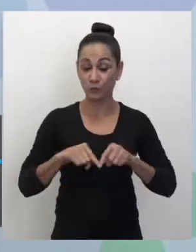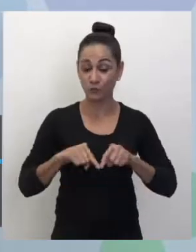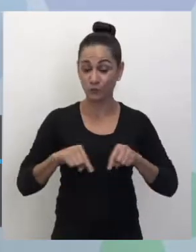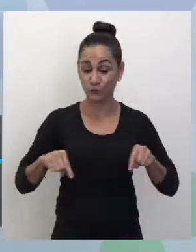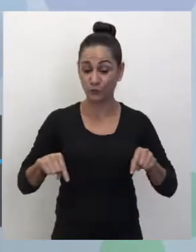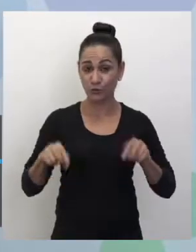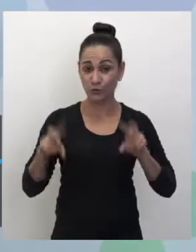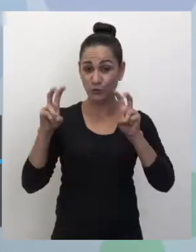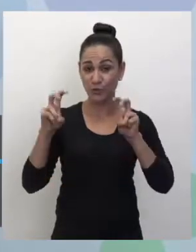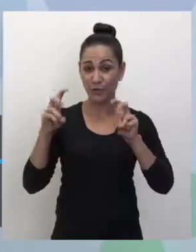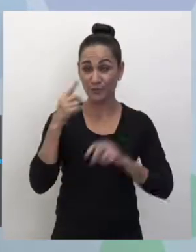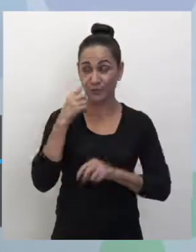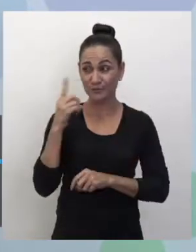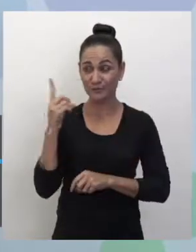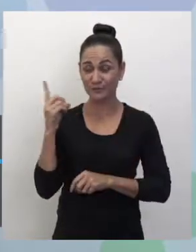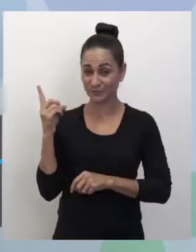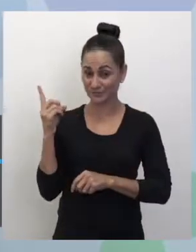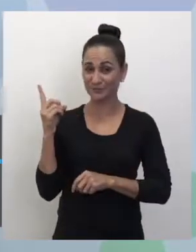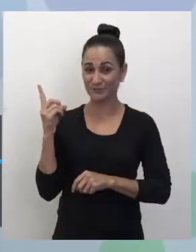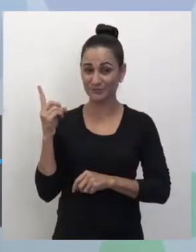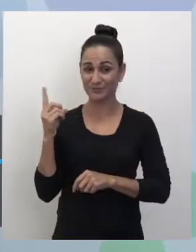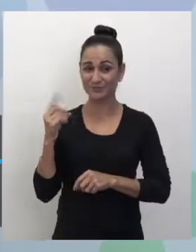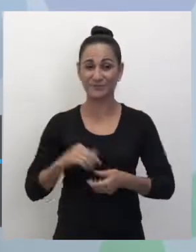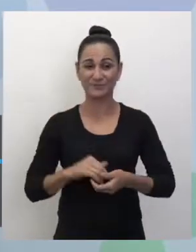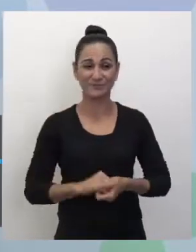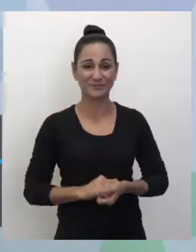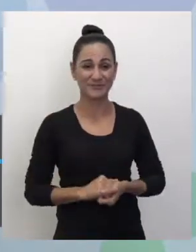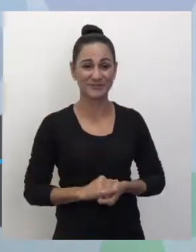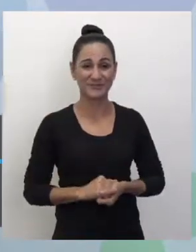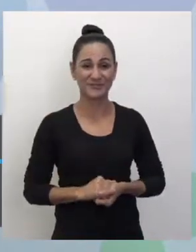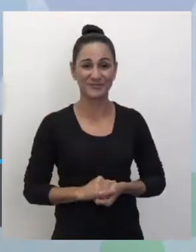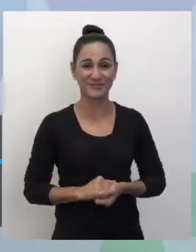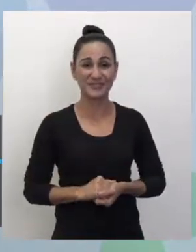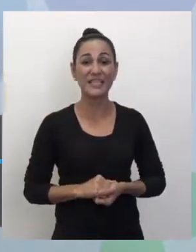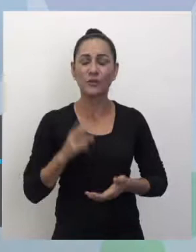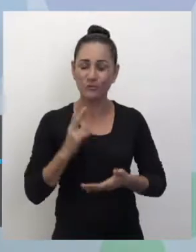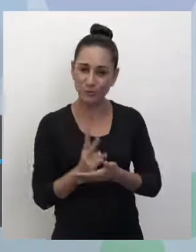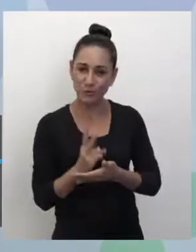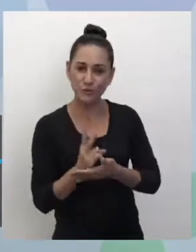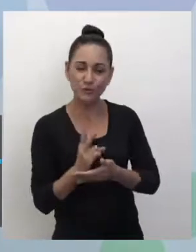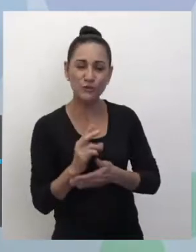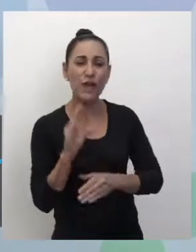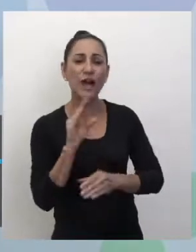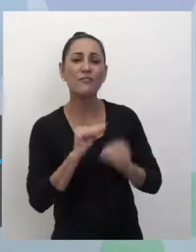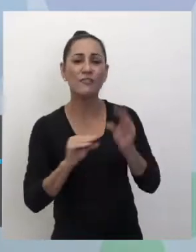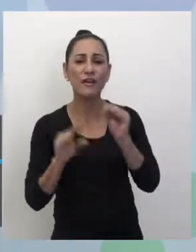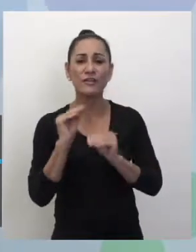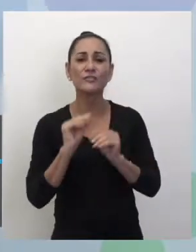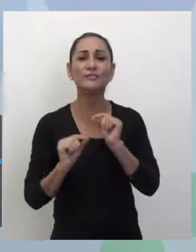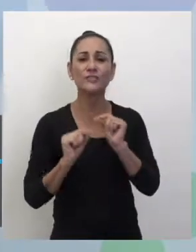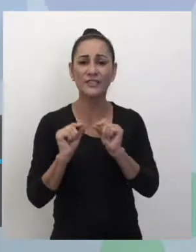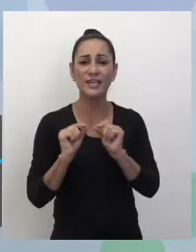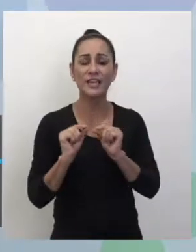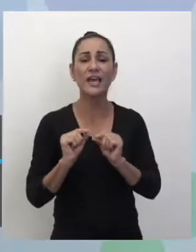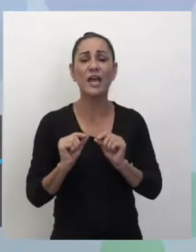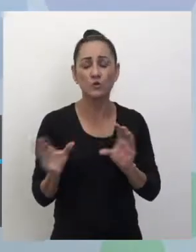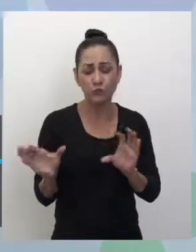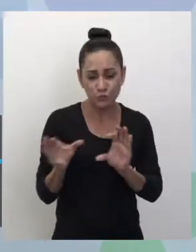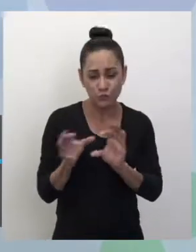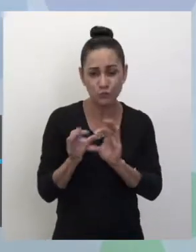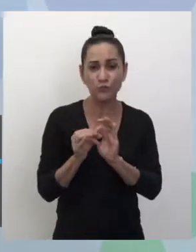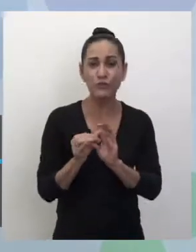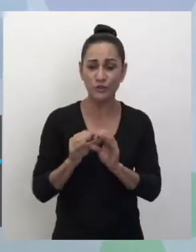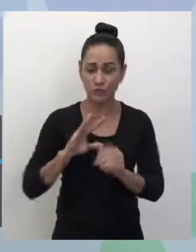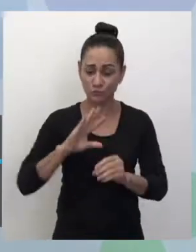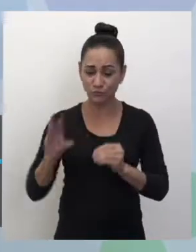aparecendo para vocês lá embaixo: The UN and Human Rights. Vamos continuar falando aí sobre a United Nations e agora juntar um pouquinho com